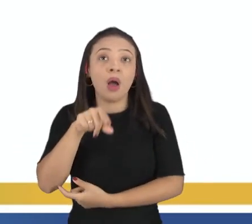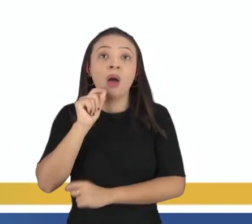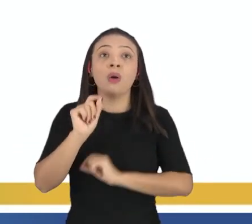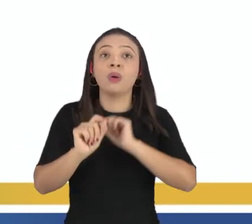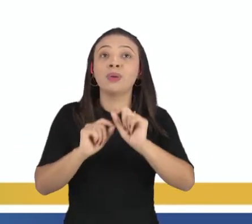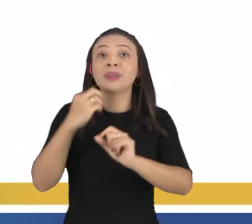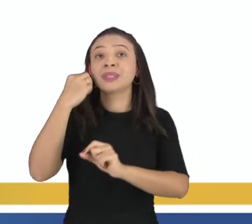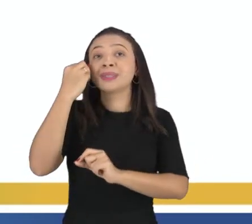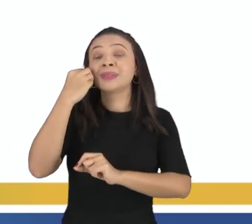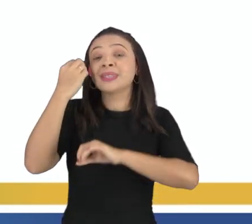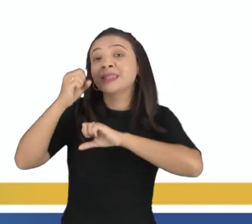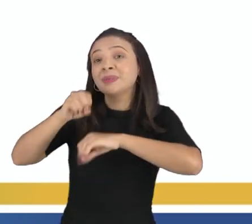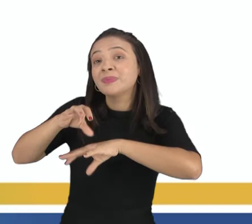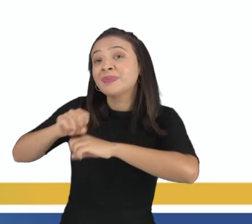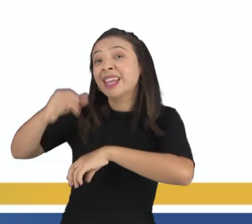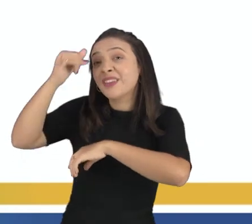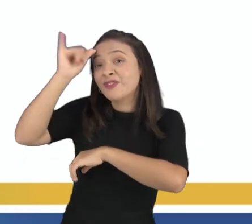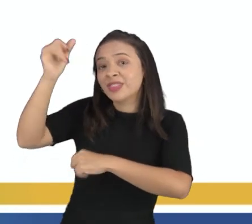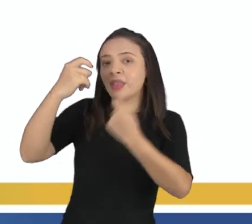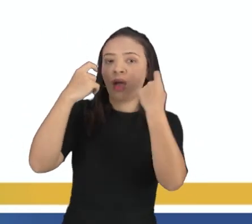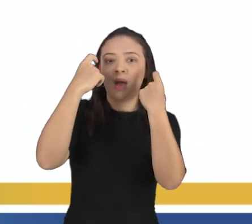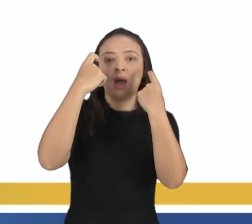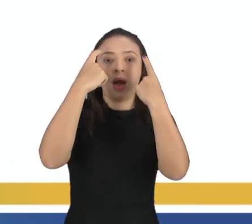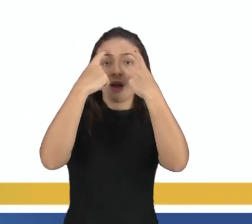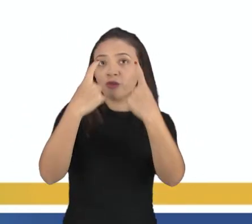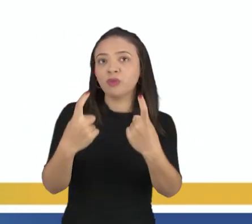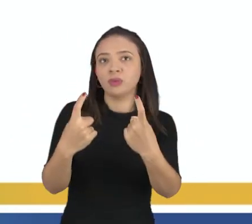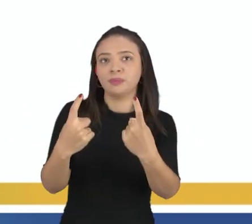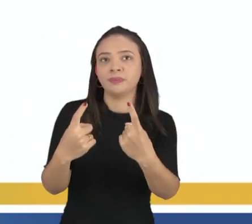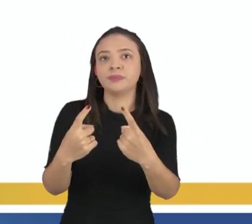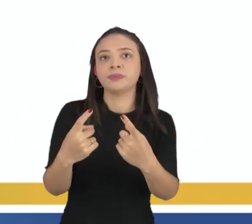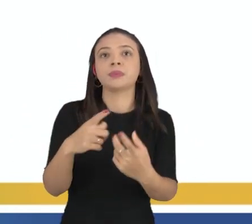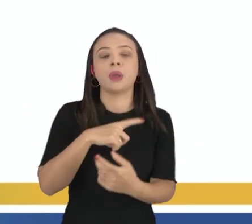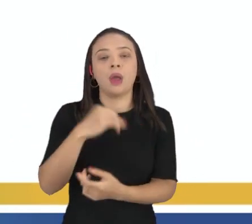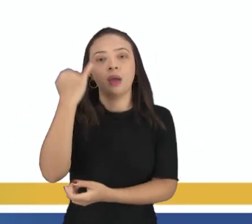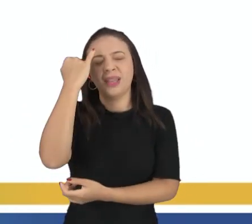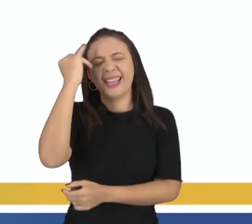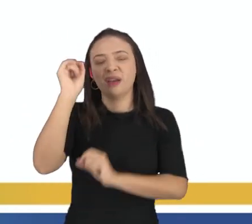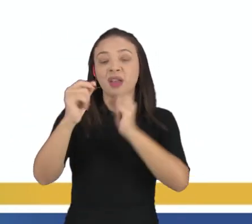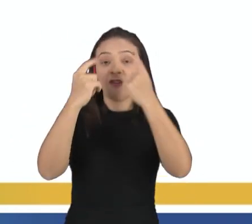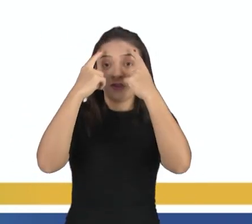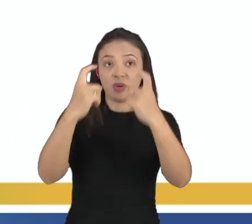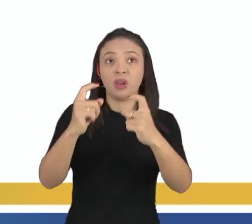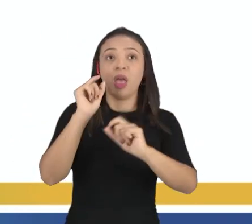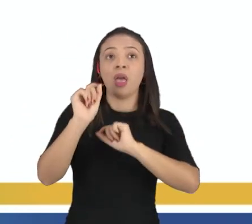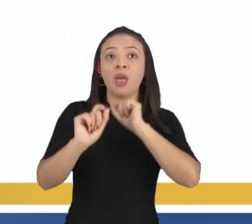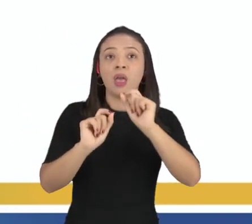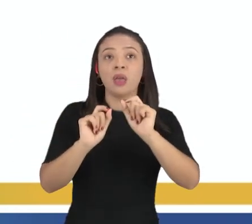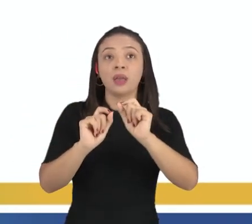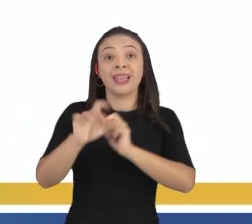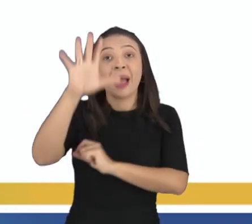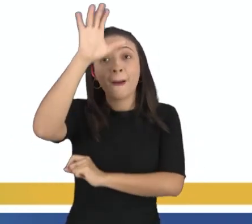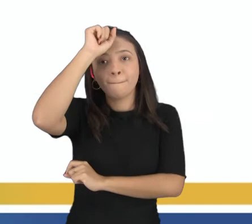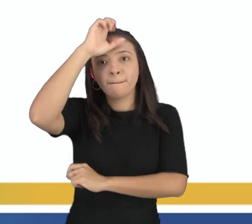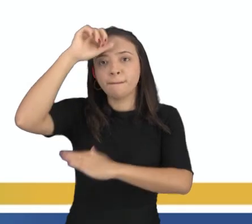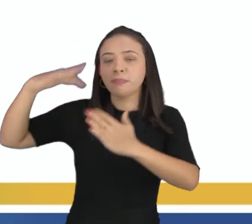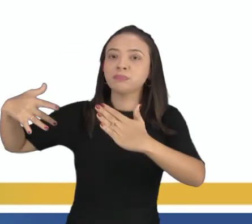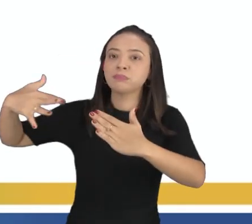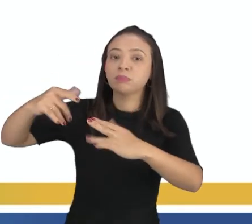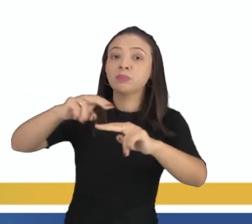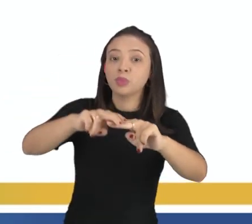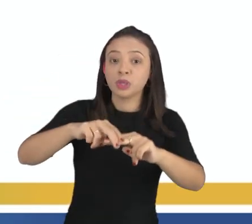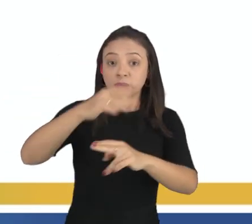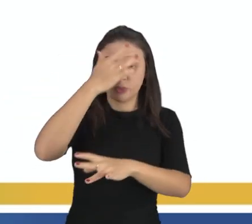laboratório educacional contra a violência. Eles apostam na ideia de que a violência é um comportamento que se aprende. Logo, cabe